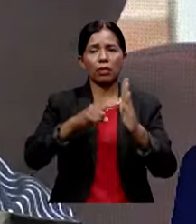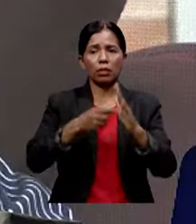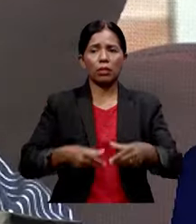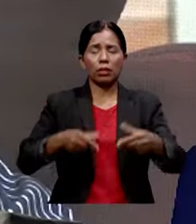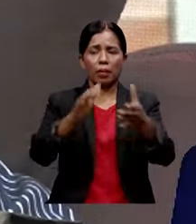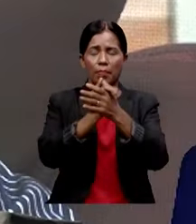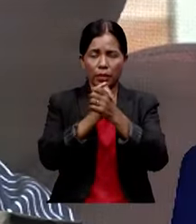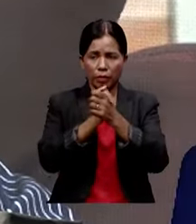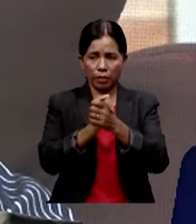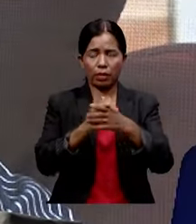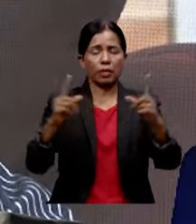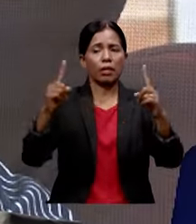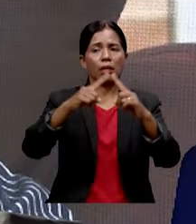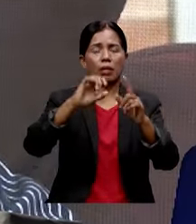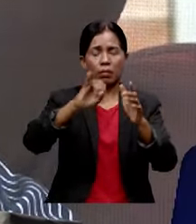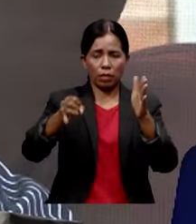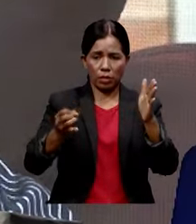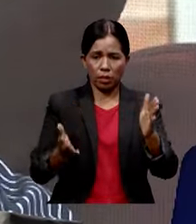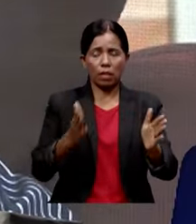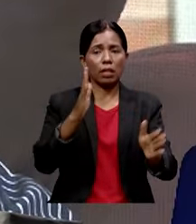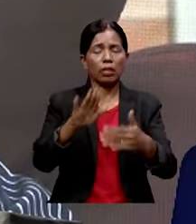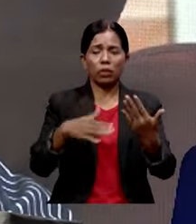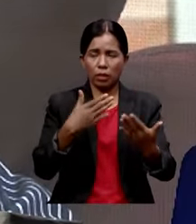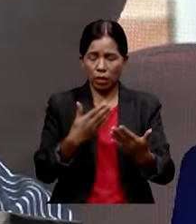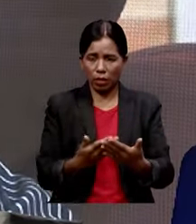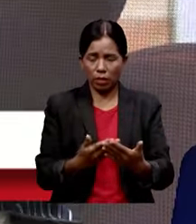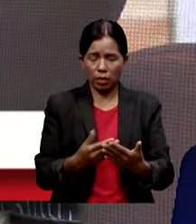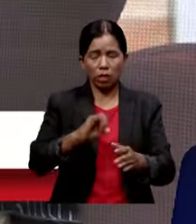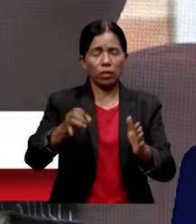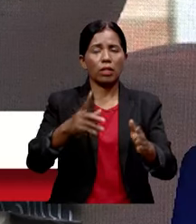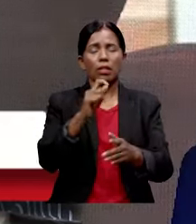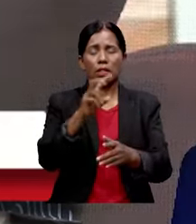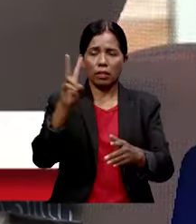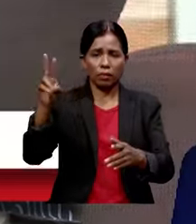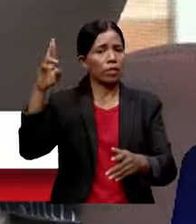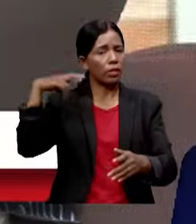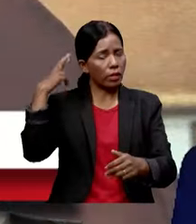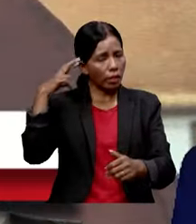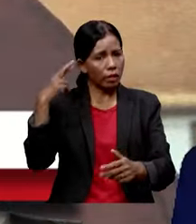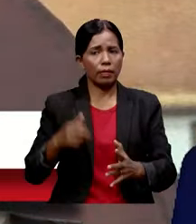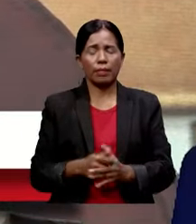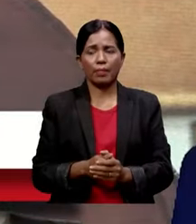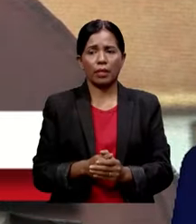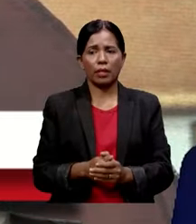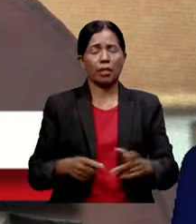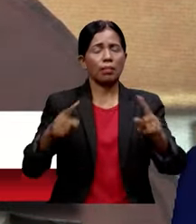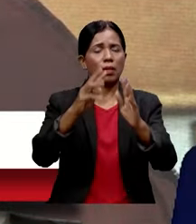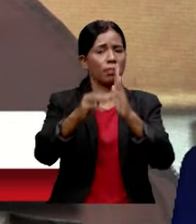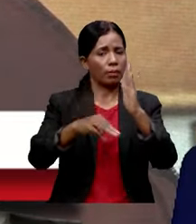parabéns. Ba jornalista Ciro Toto. Jornalista televisão, rádio, print